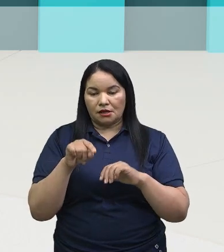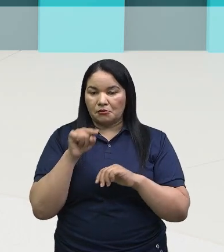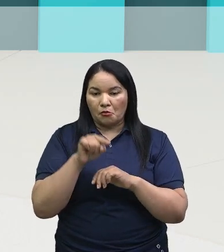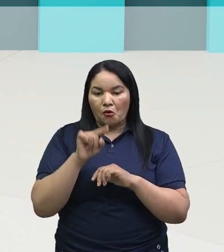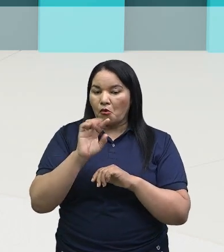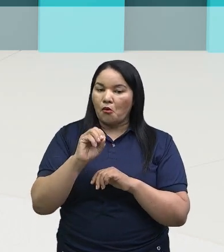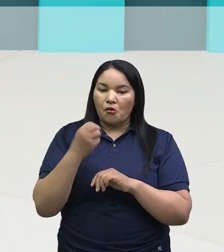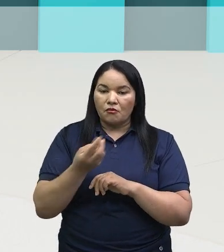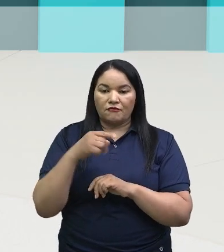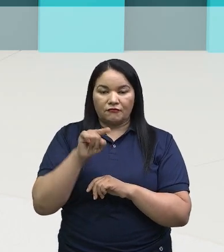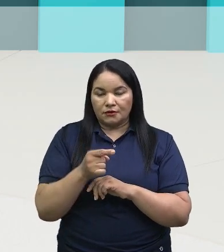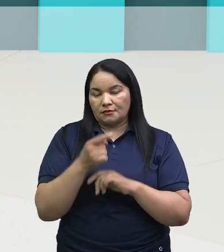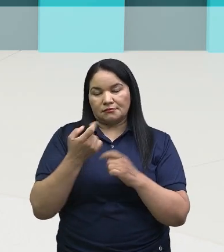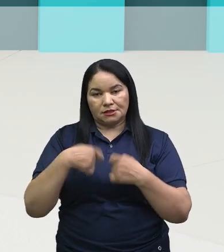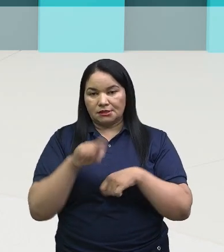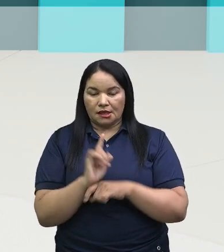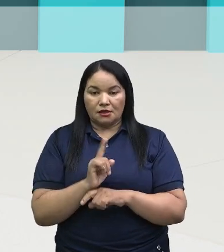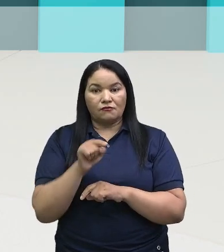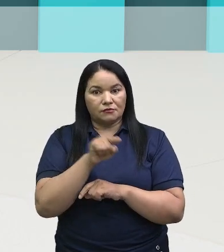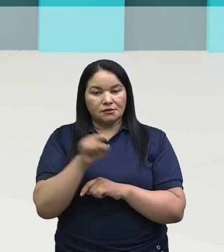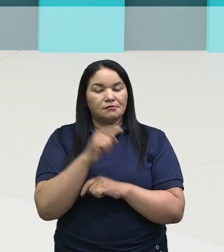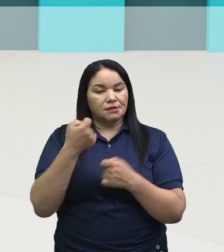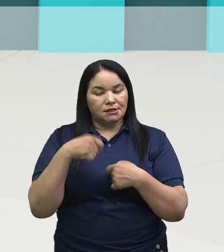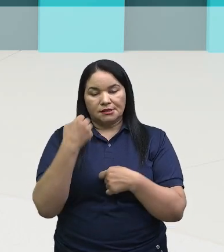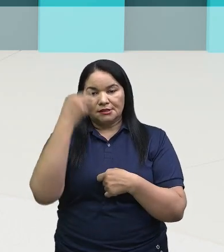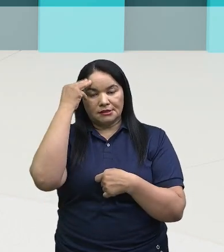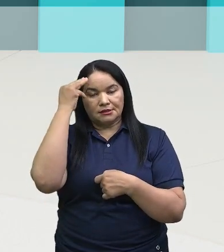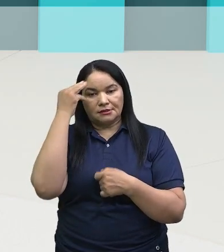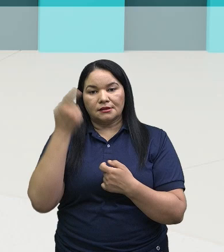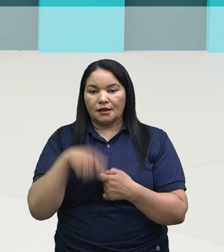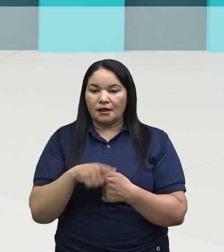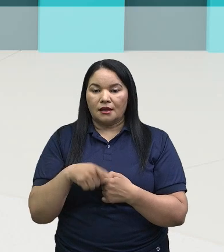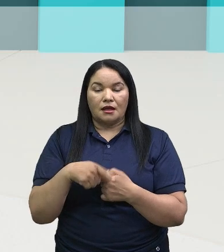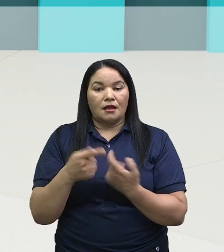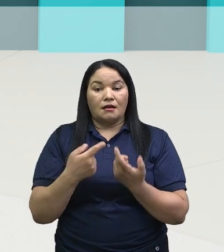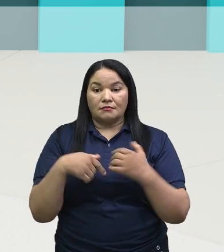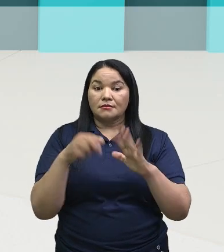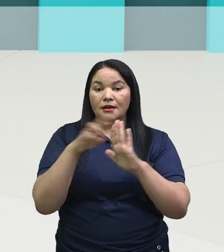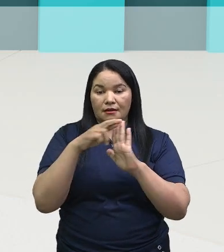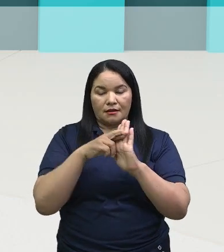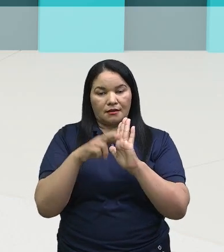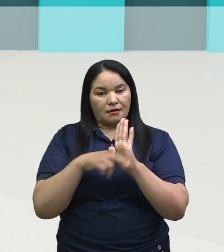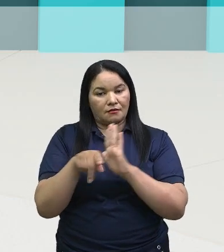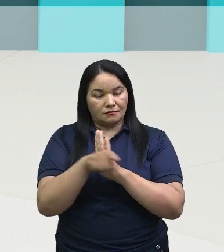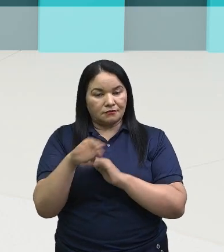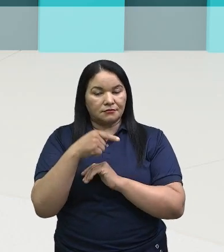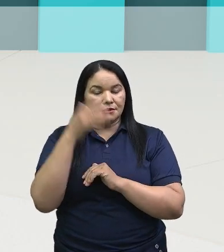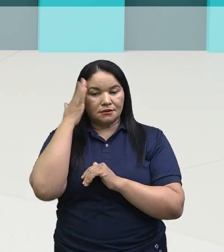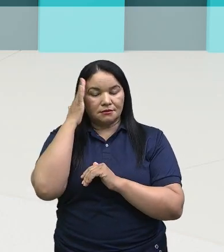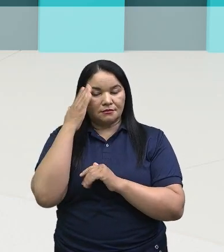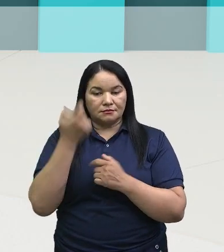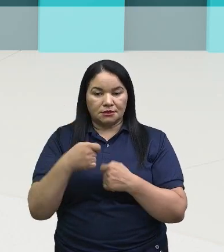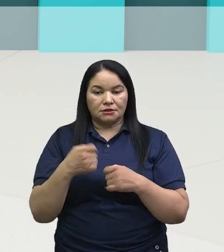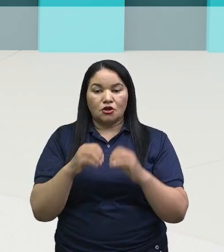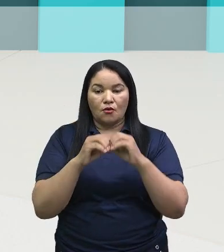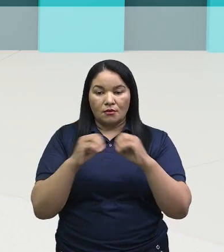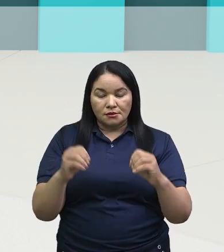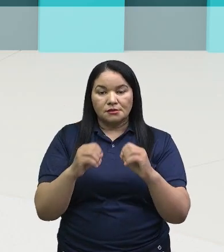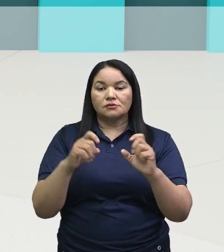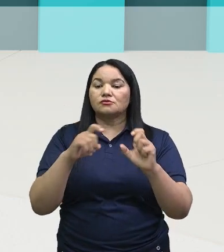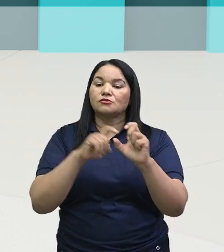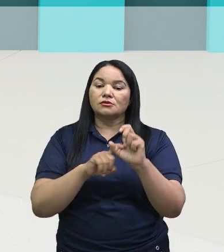Então, você precisa decorar basicamente essa, digamos, mini regrinha. Nas orações